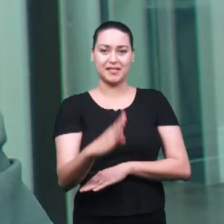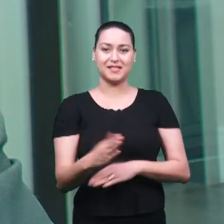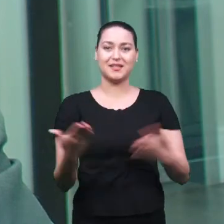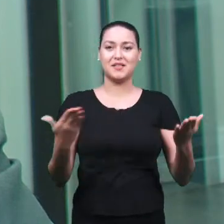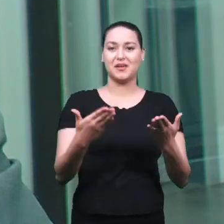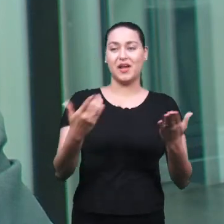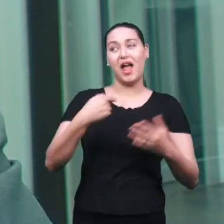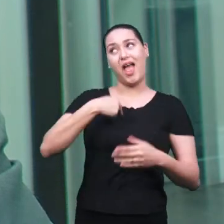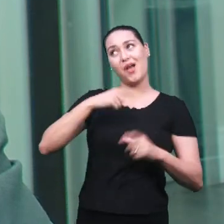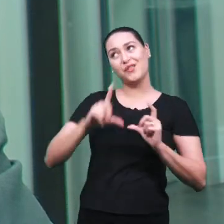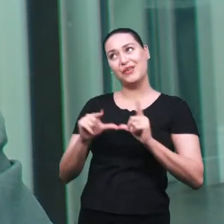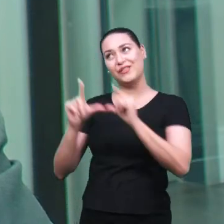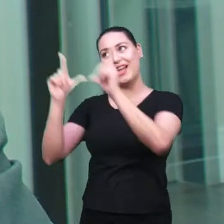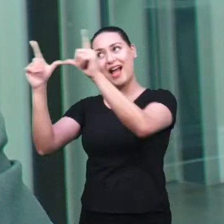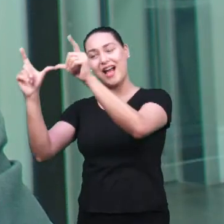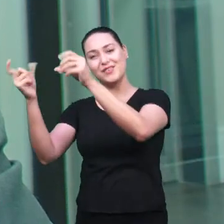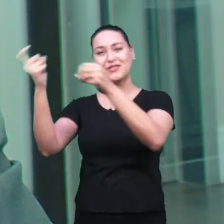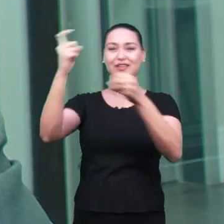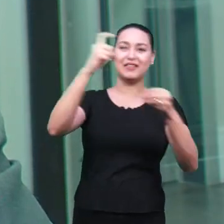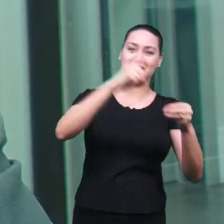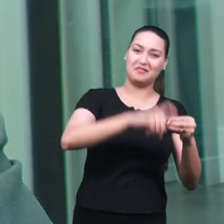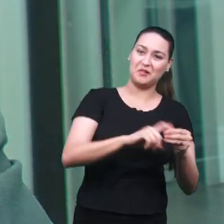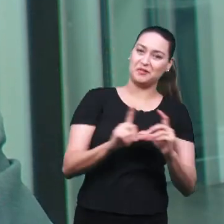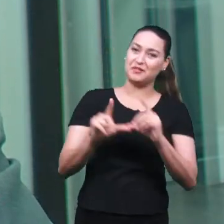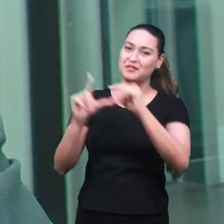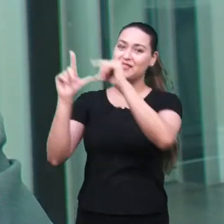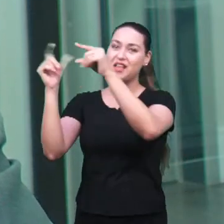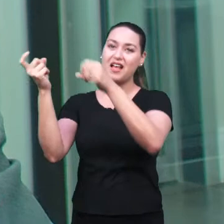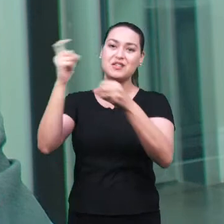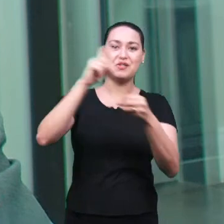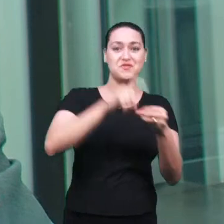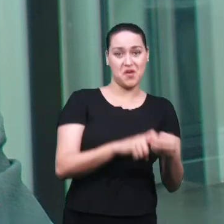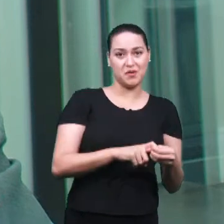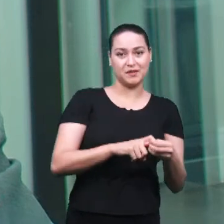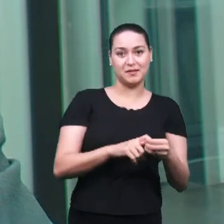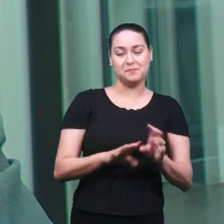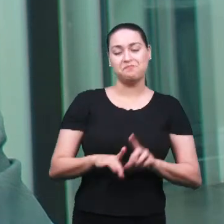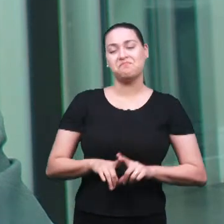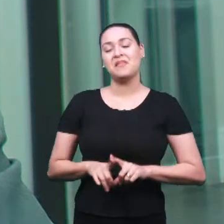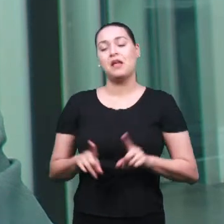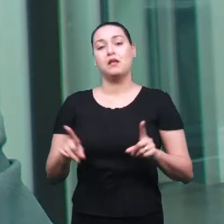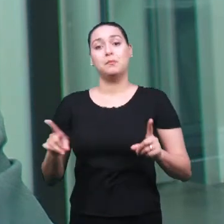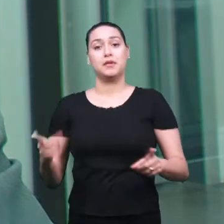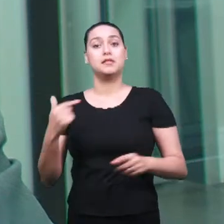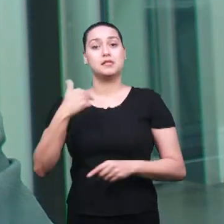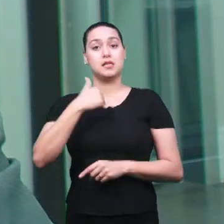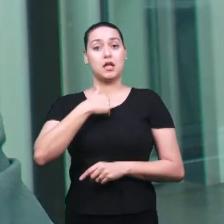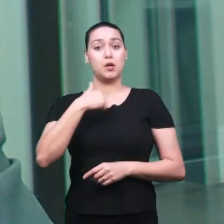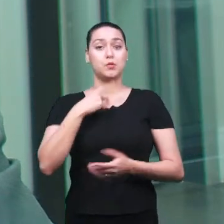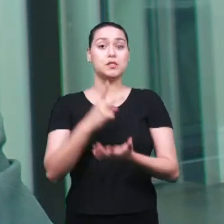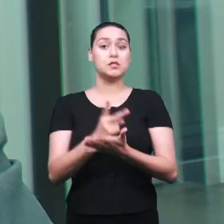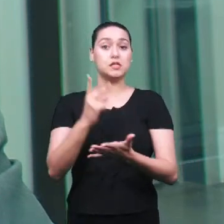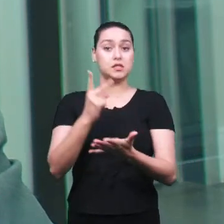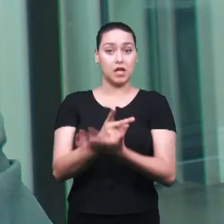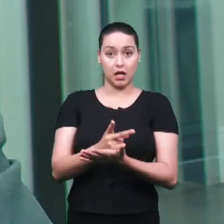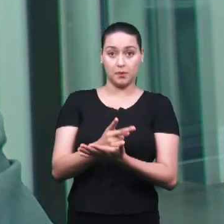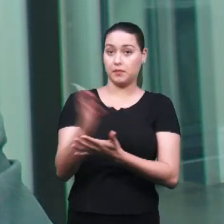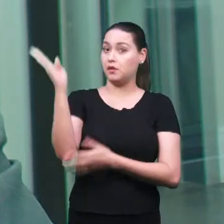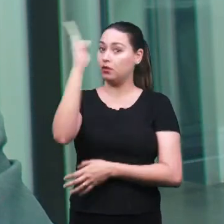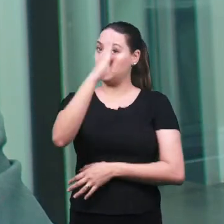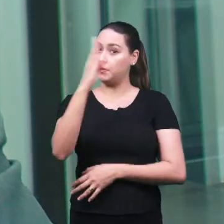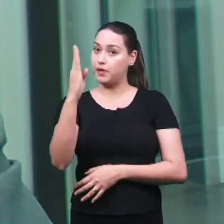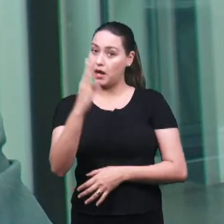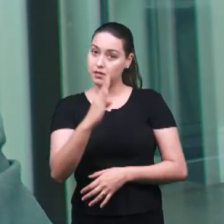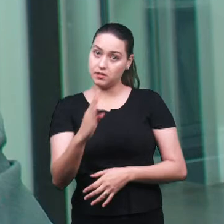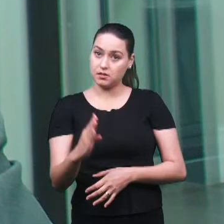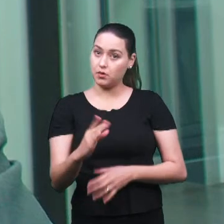voltando, porque mesmo no período que nós estávamos estabelecidos em Suíça, por conta do meu trabalho, eu sempre vinha e voltava. Minha média